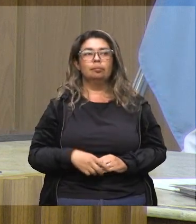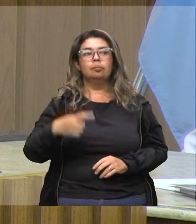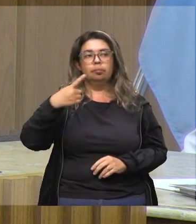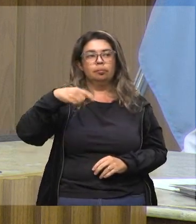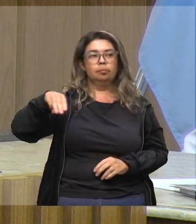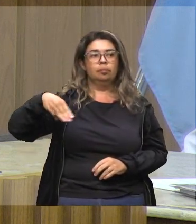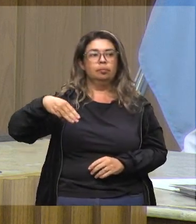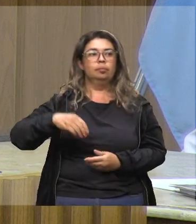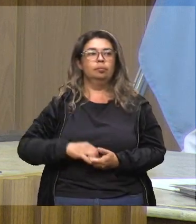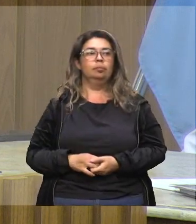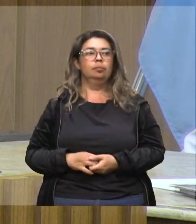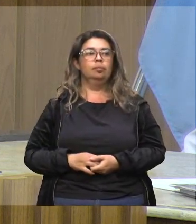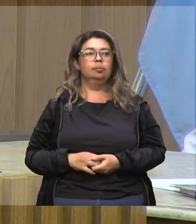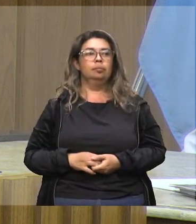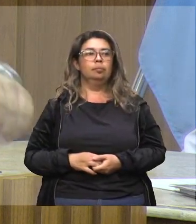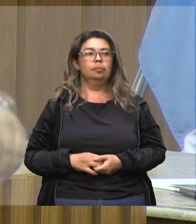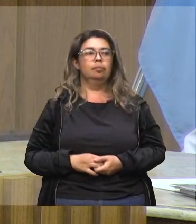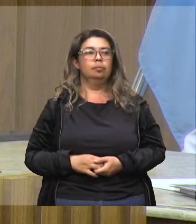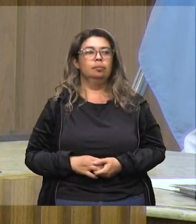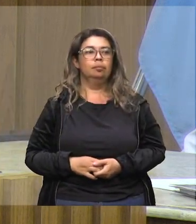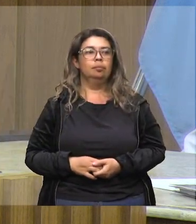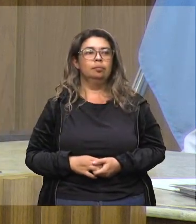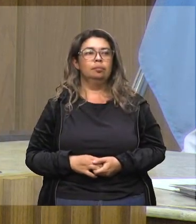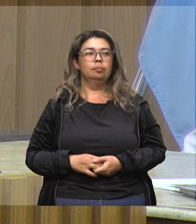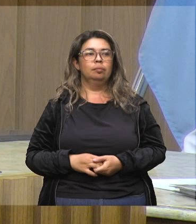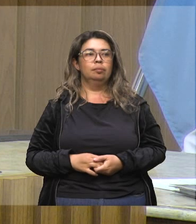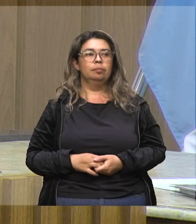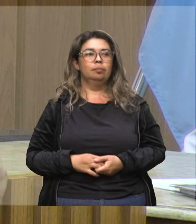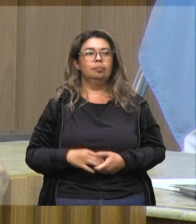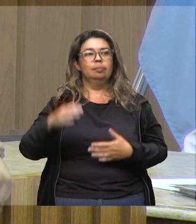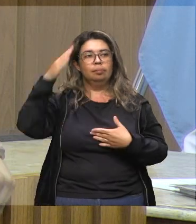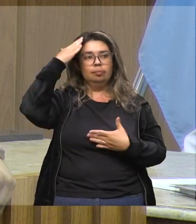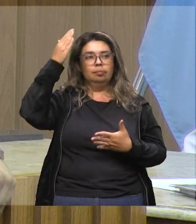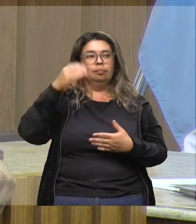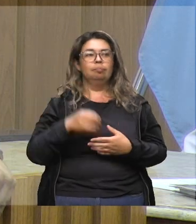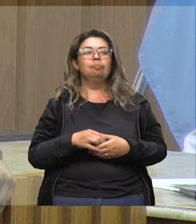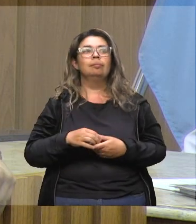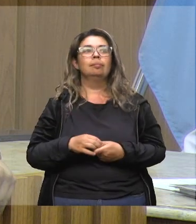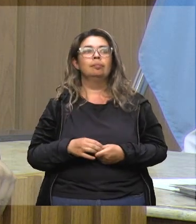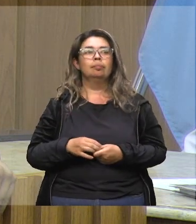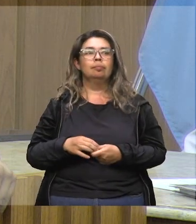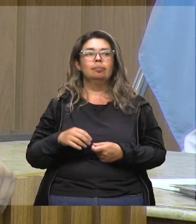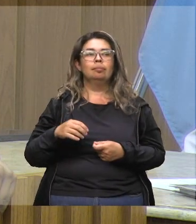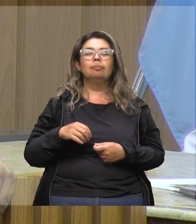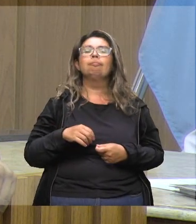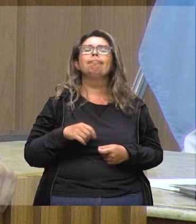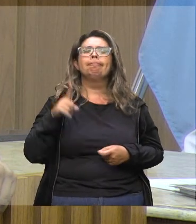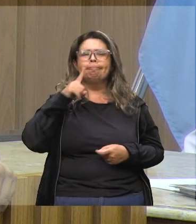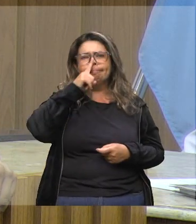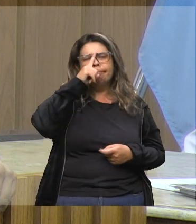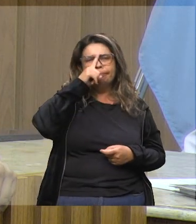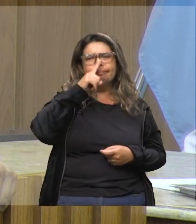Mais um minuto para concluir, presidente. Mais um minuto, vereador. Obrigado. Como está perigoso e preocupante a Avenida Benedito Pires na questão